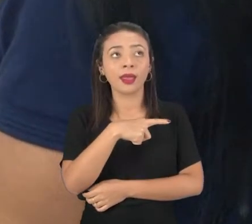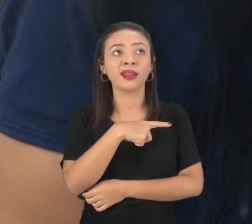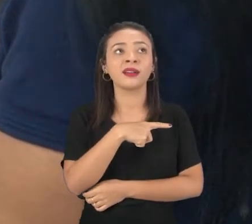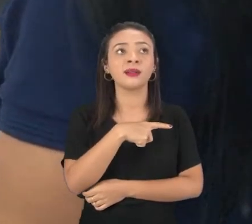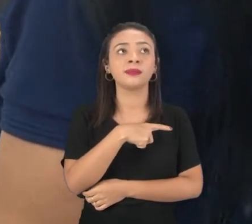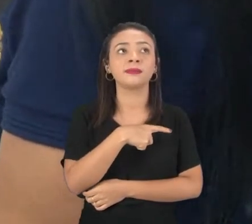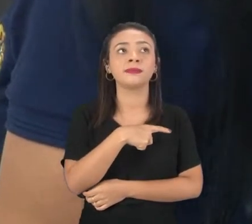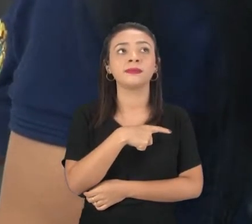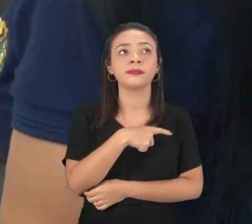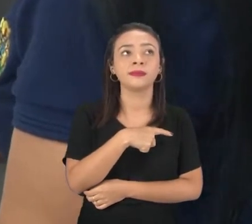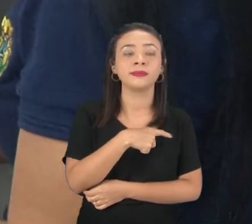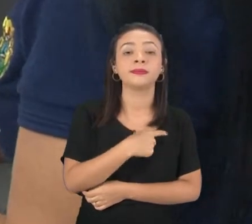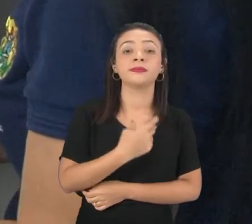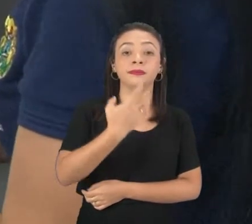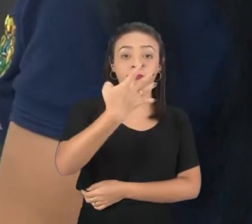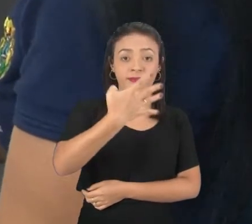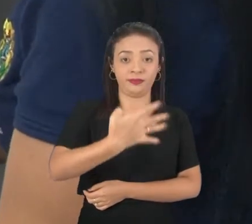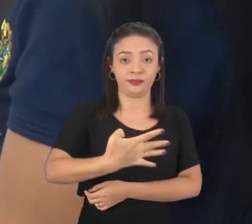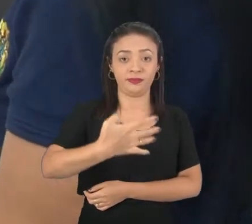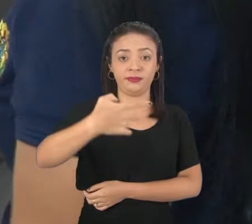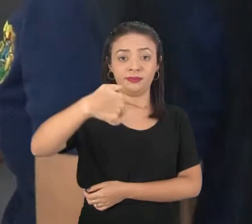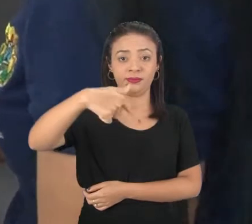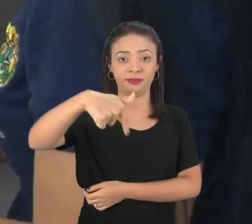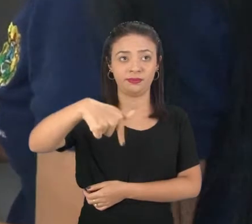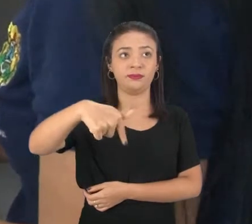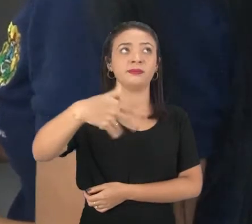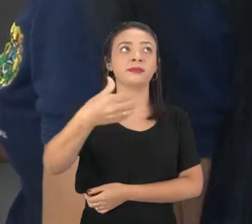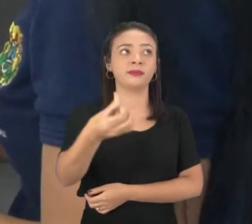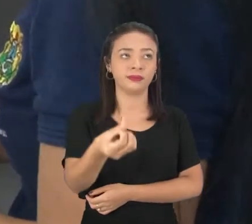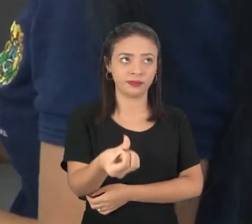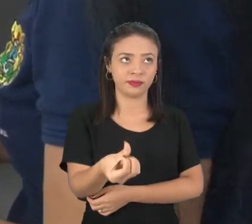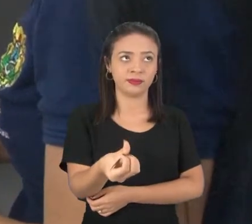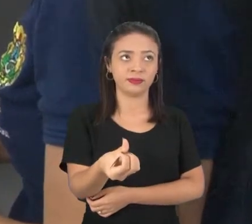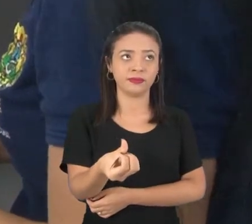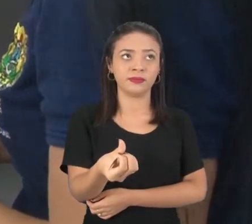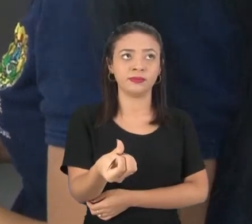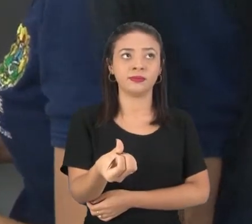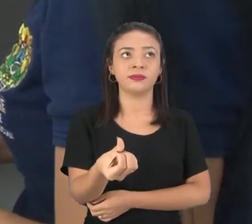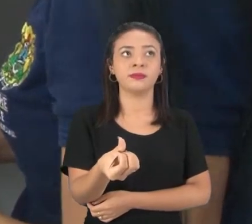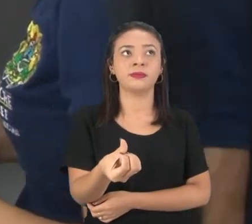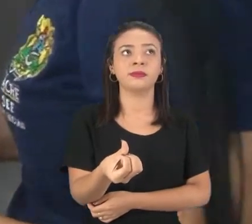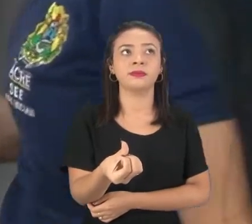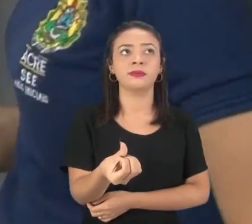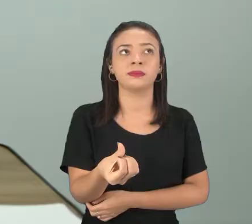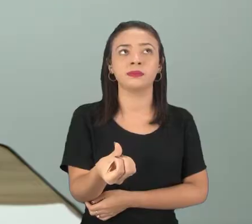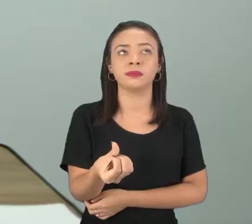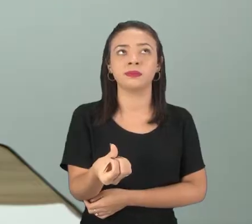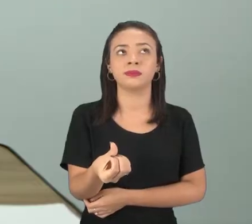restam E aí em 476